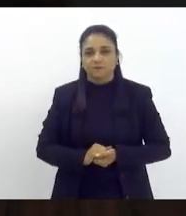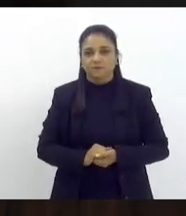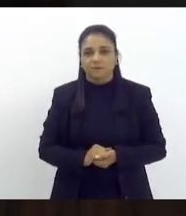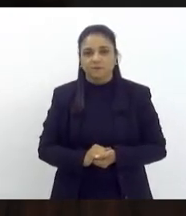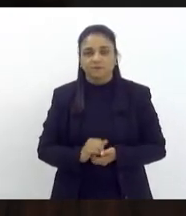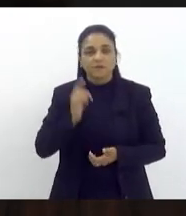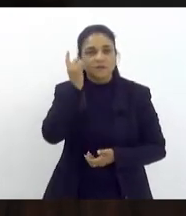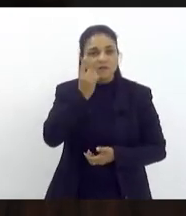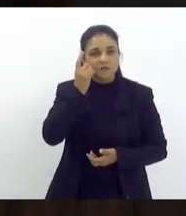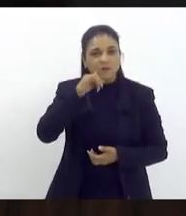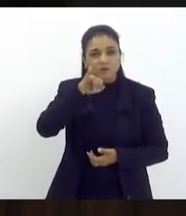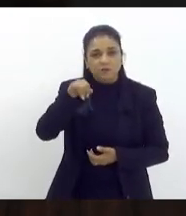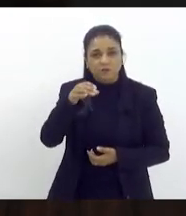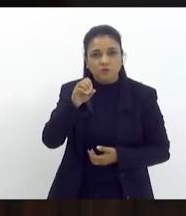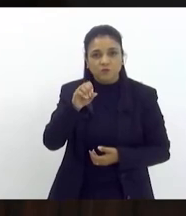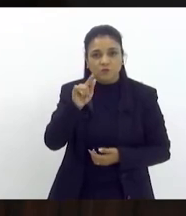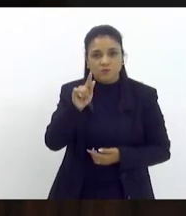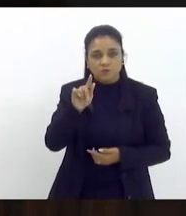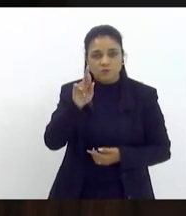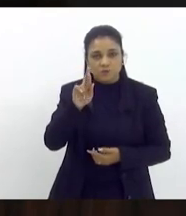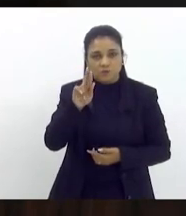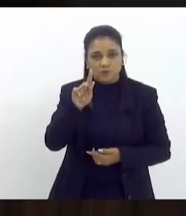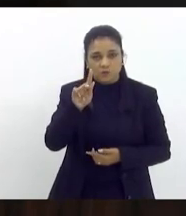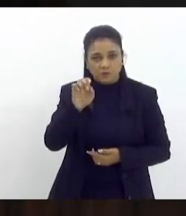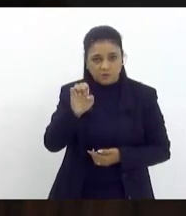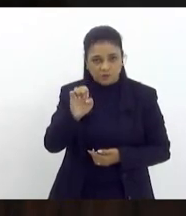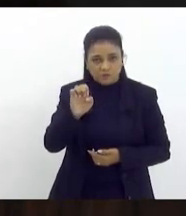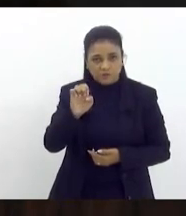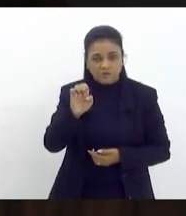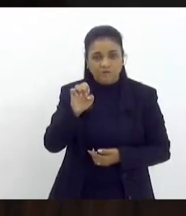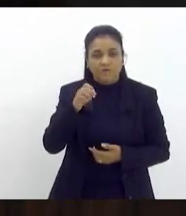deputado Jorge Felipe Neto por favor